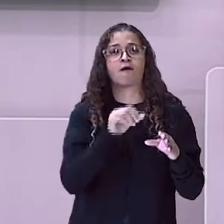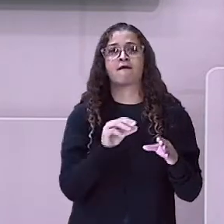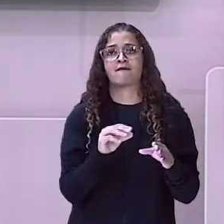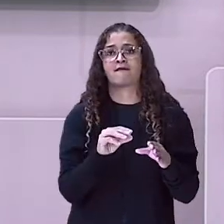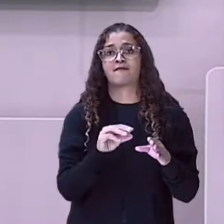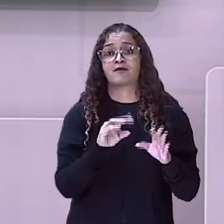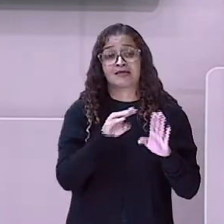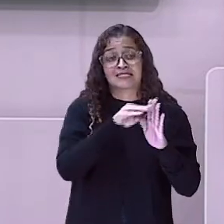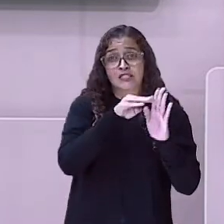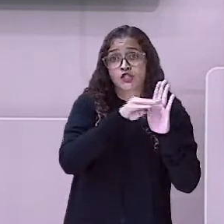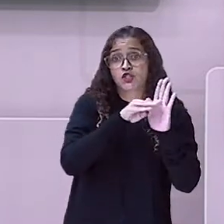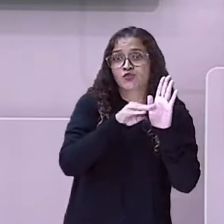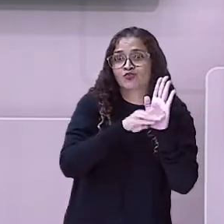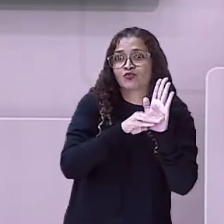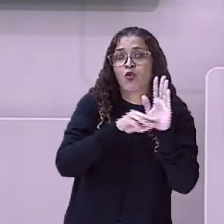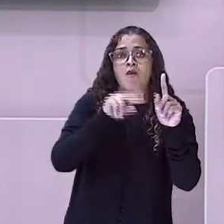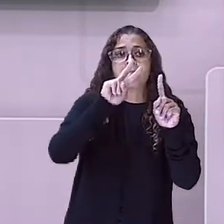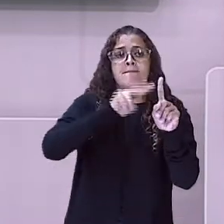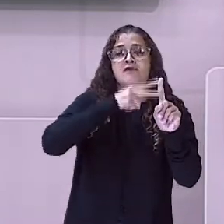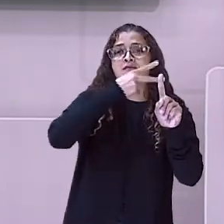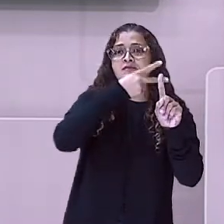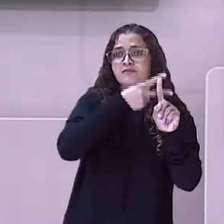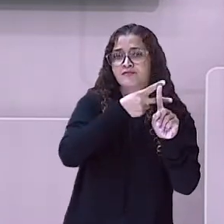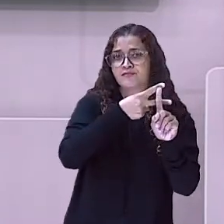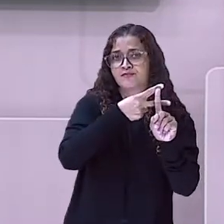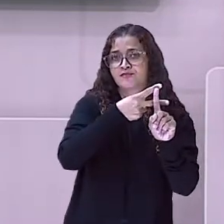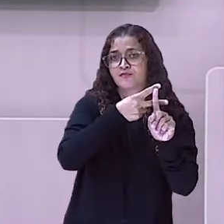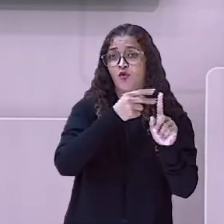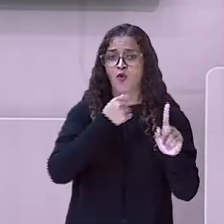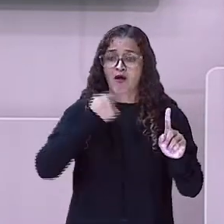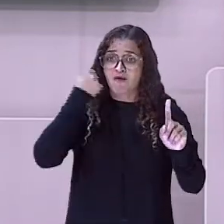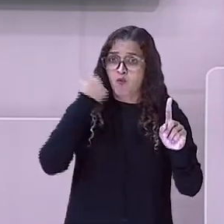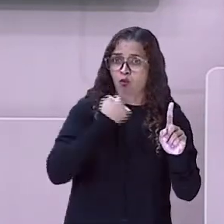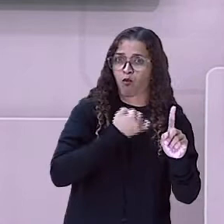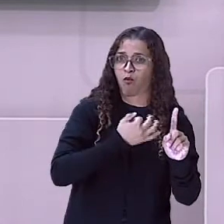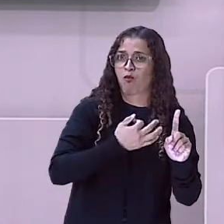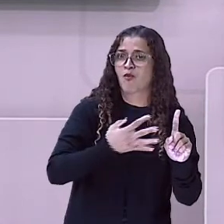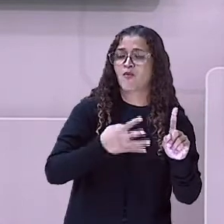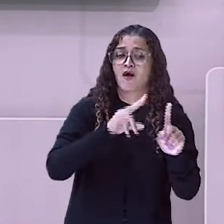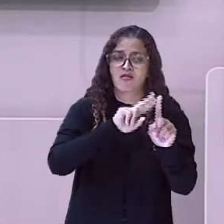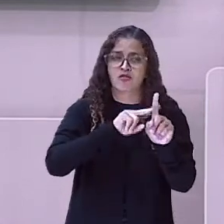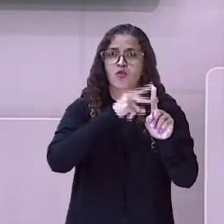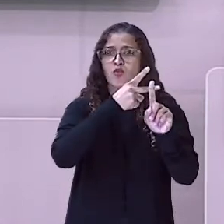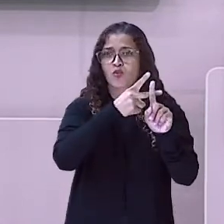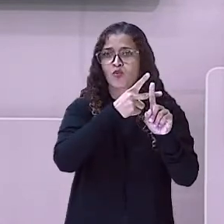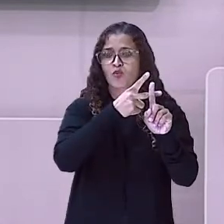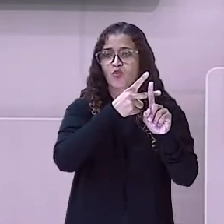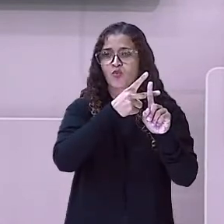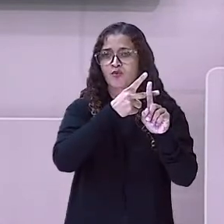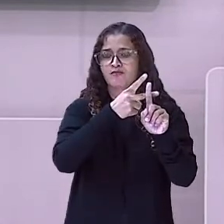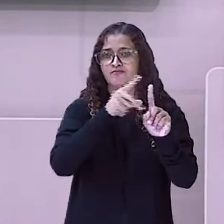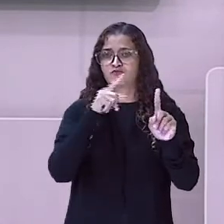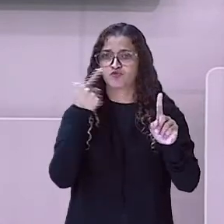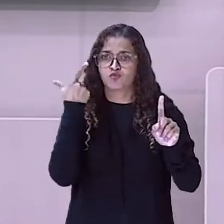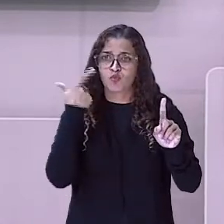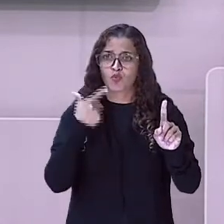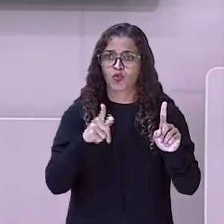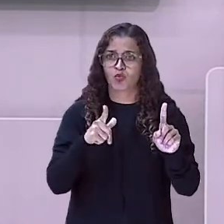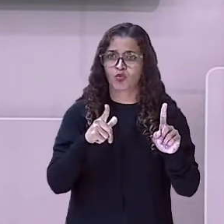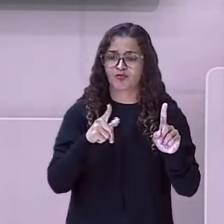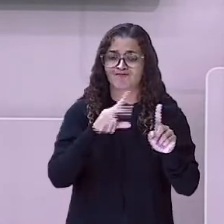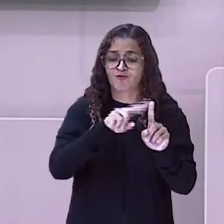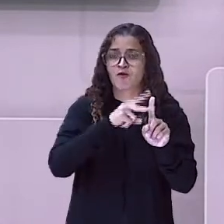fala para acrescentar a mesma quantidade mais uma vez. Tá? Então,